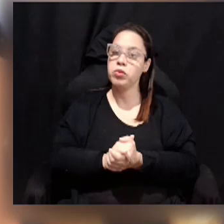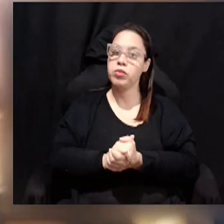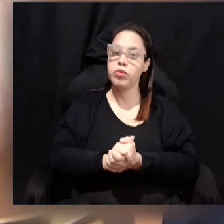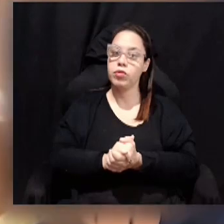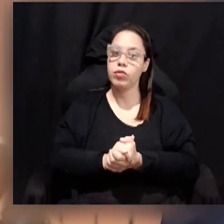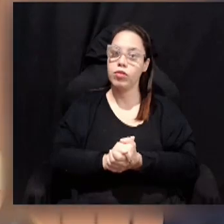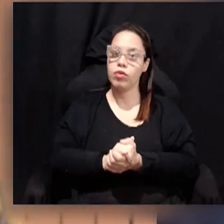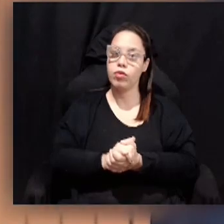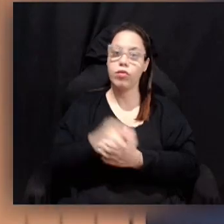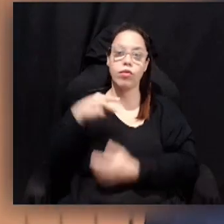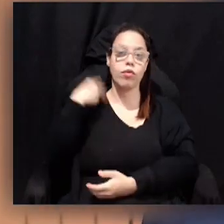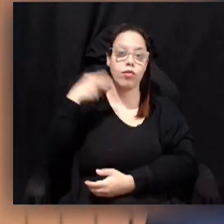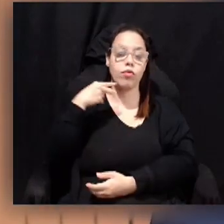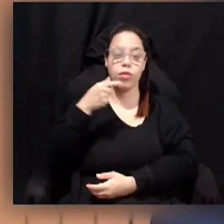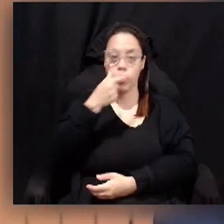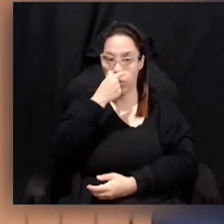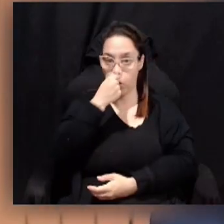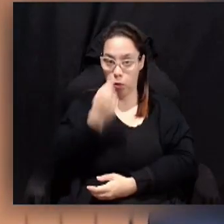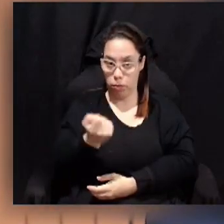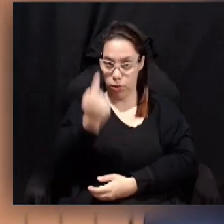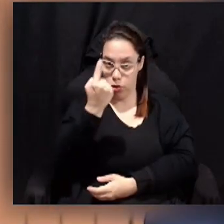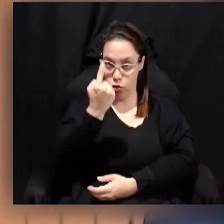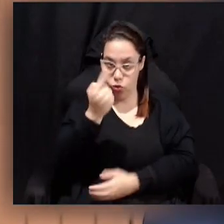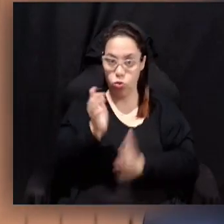Vereador Roberto, pegue um.